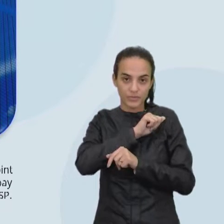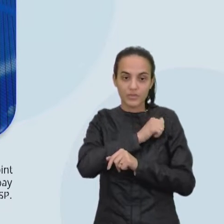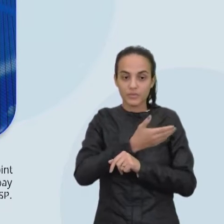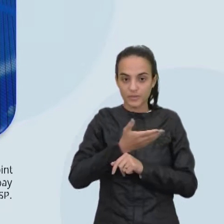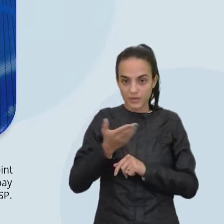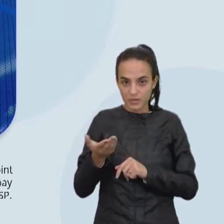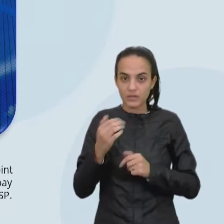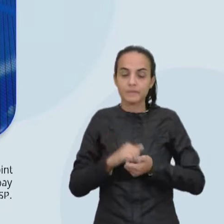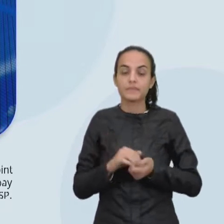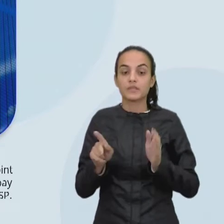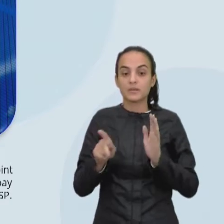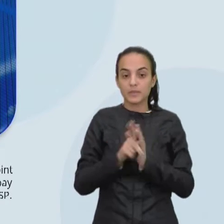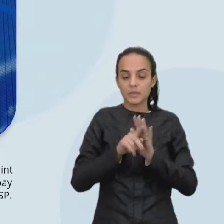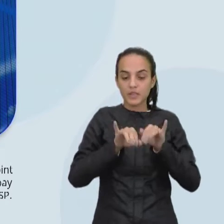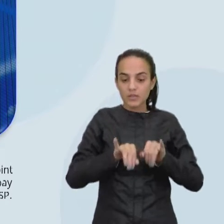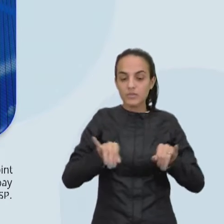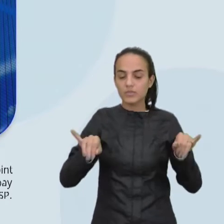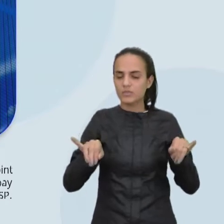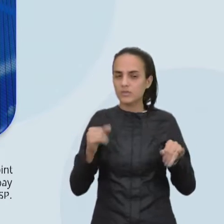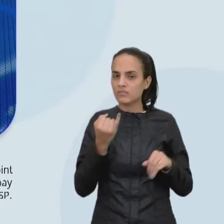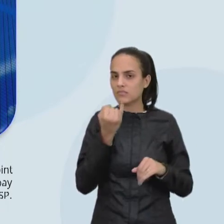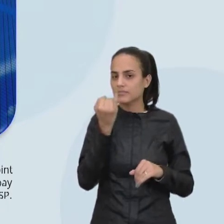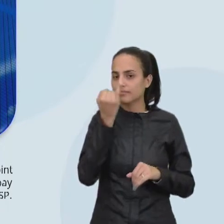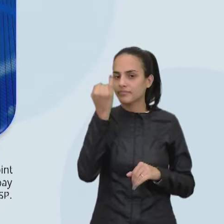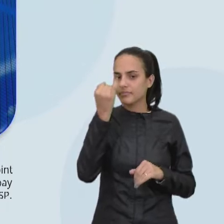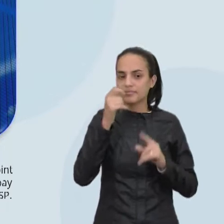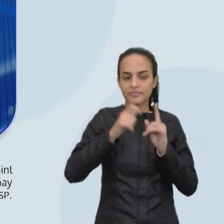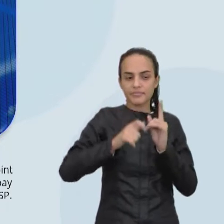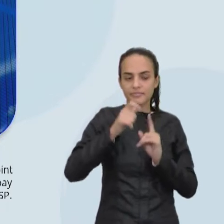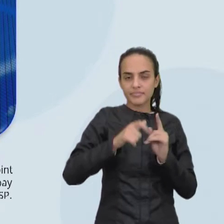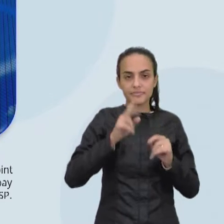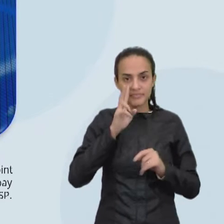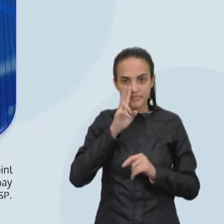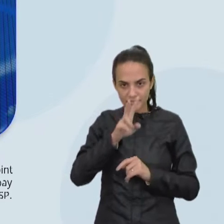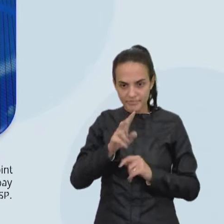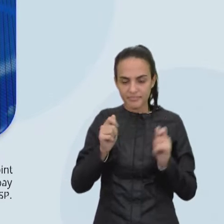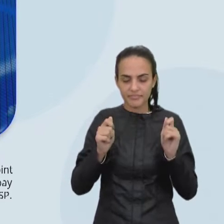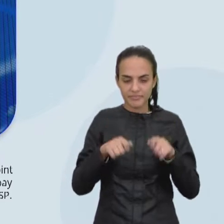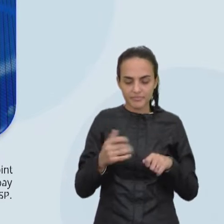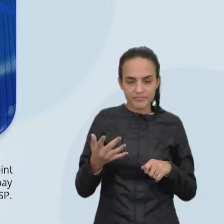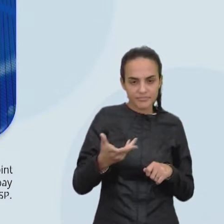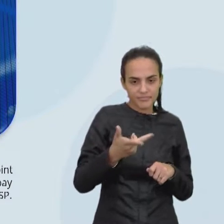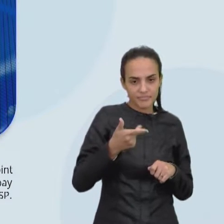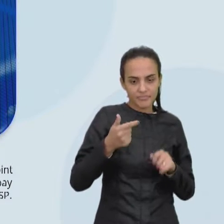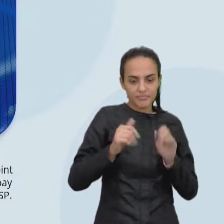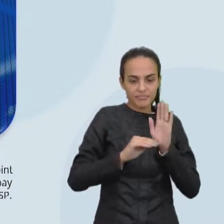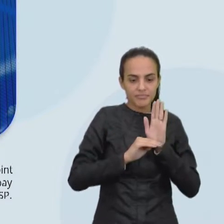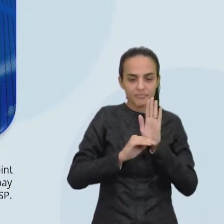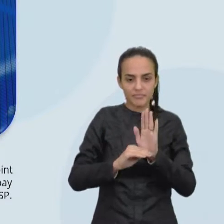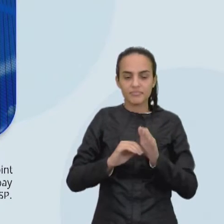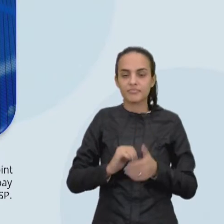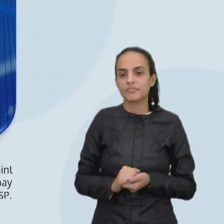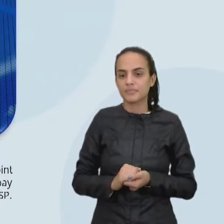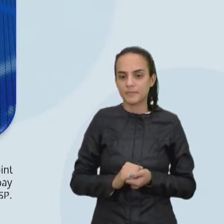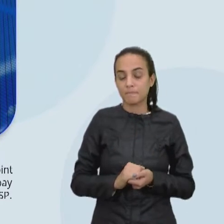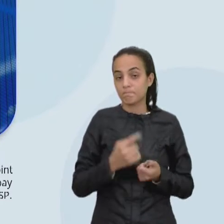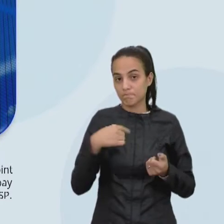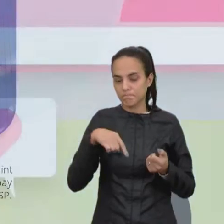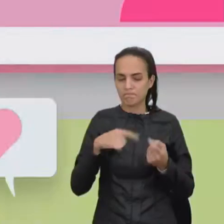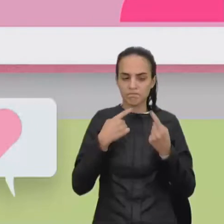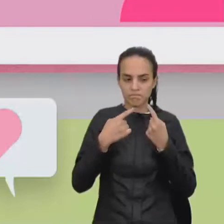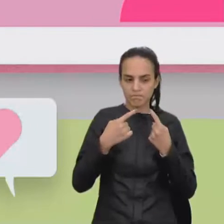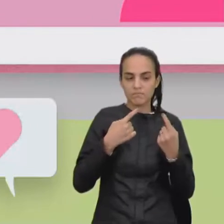vocês, para anúncios que consideram aí ter forte potencial persuasivo. Nós conversamos bastante